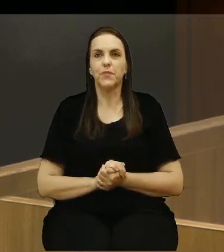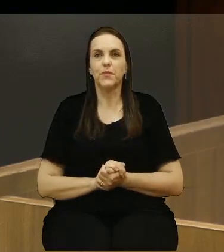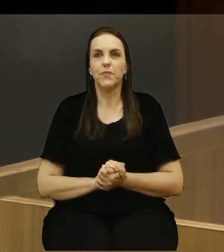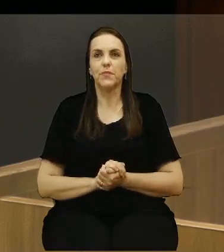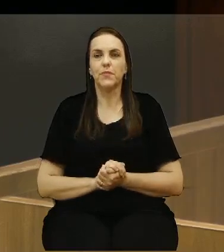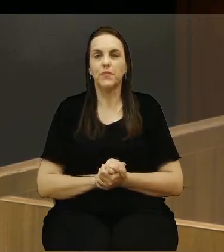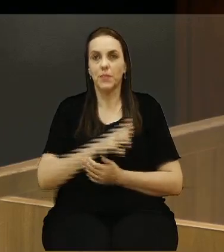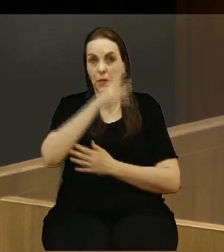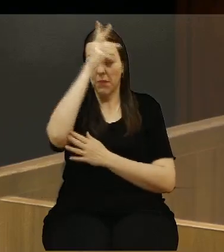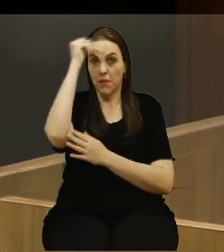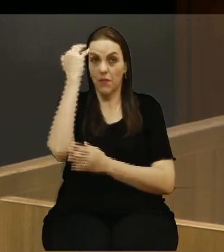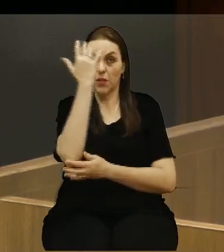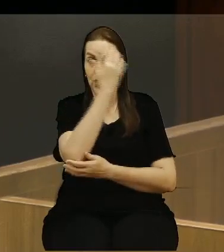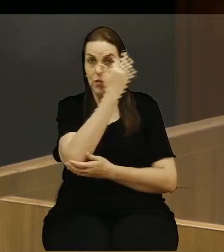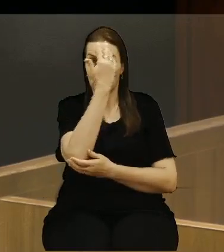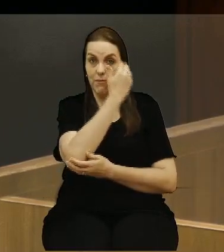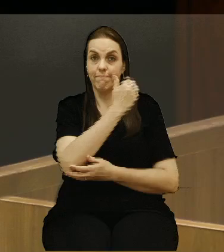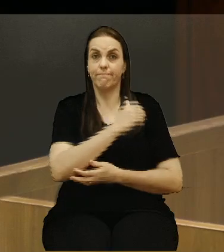Prefeito Adiló,